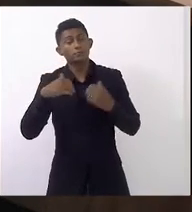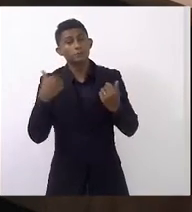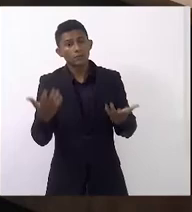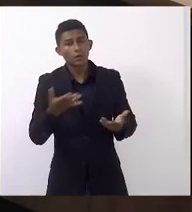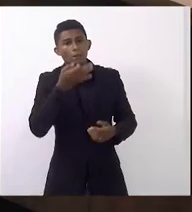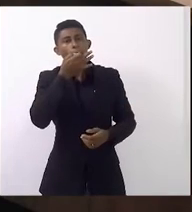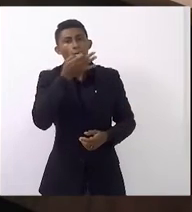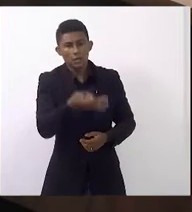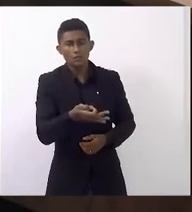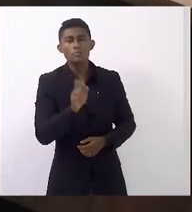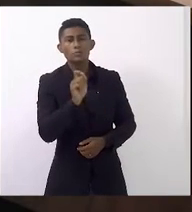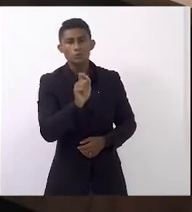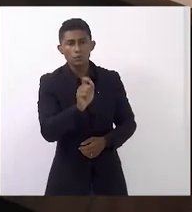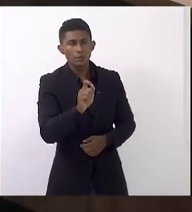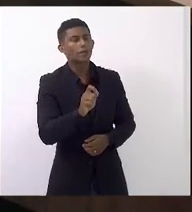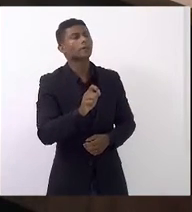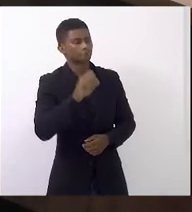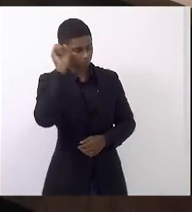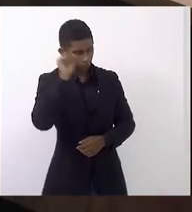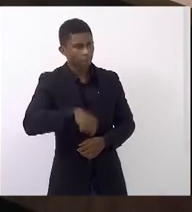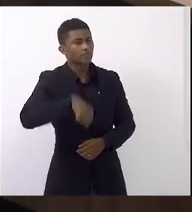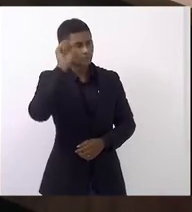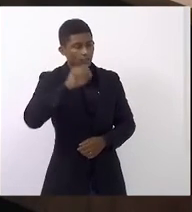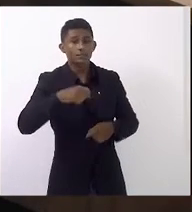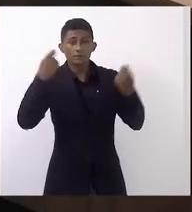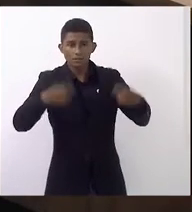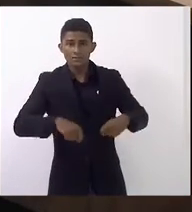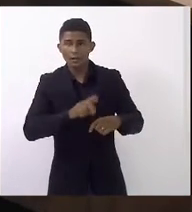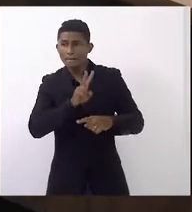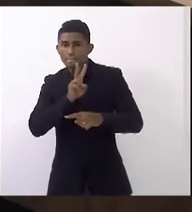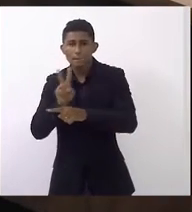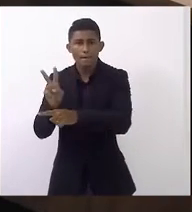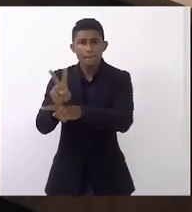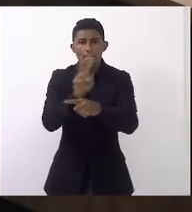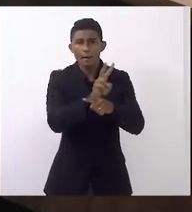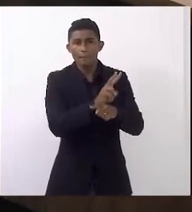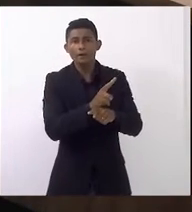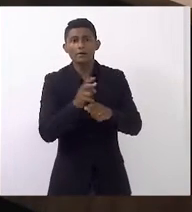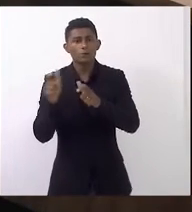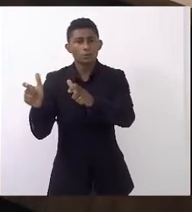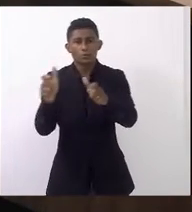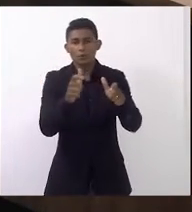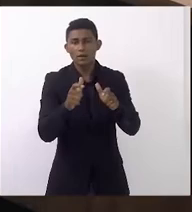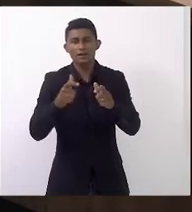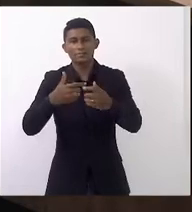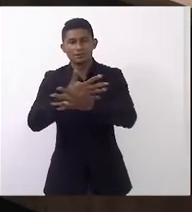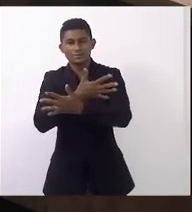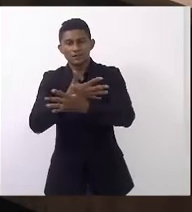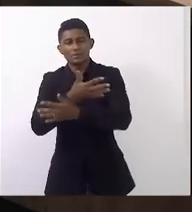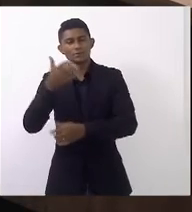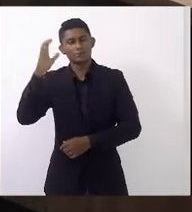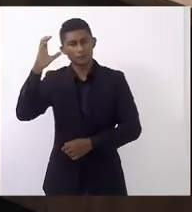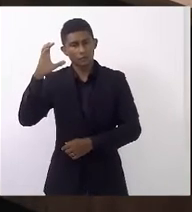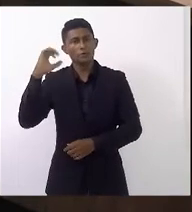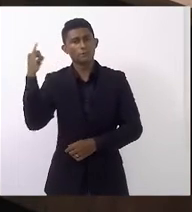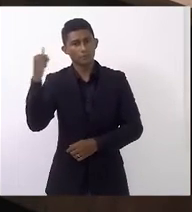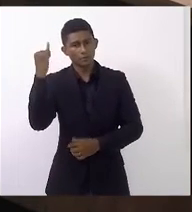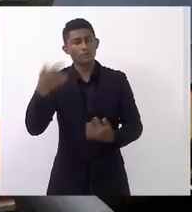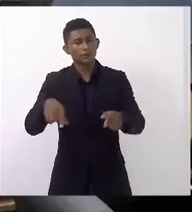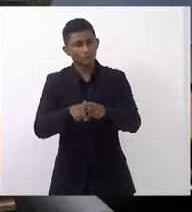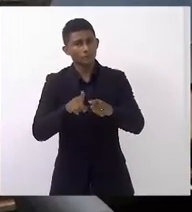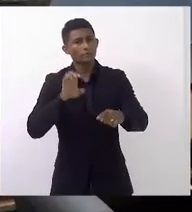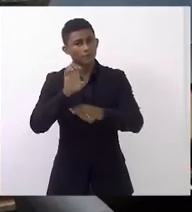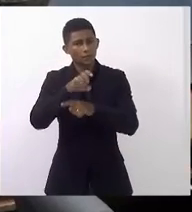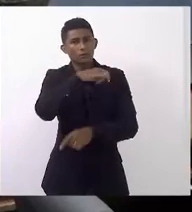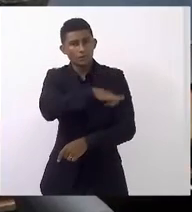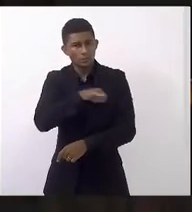a gente possa proteger aquele sistema tão rico, tão importante para a cidade de Niterói e para todo o estado do Rio de Janeiro.